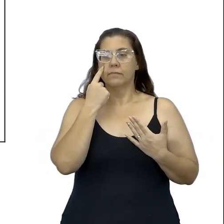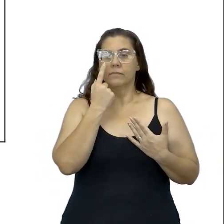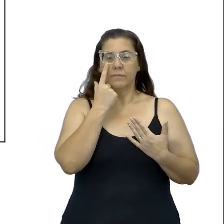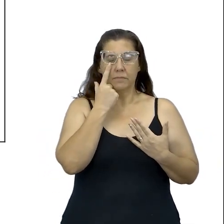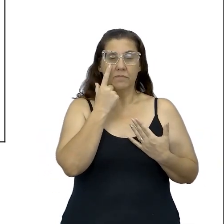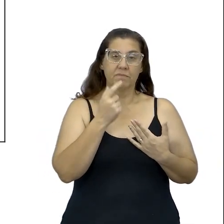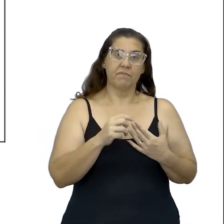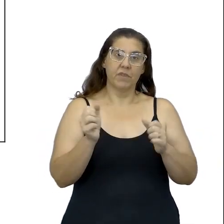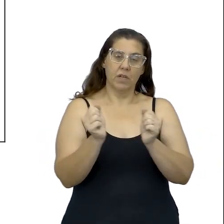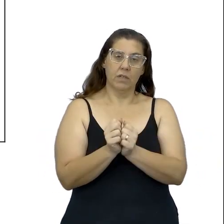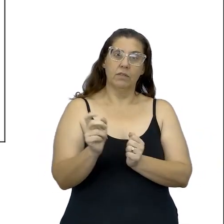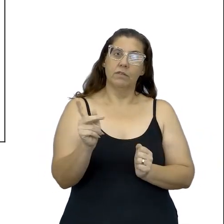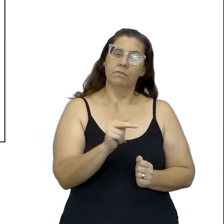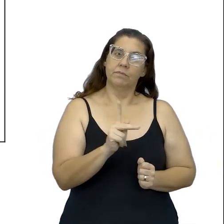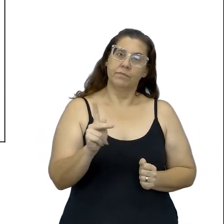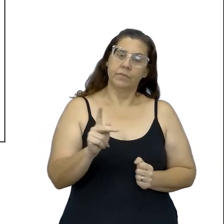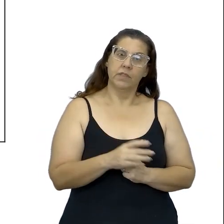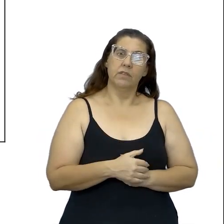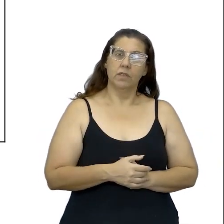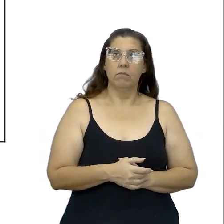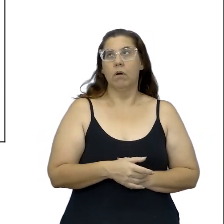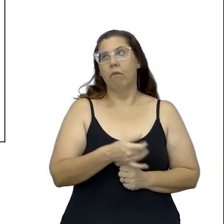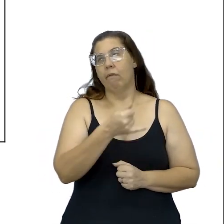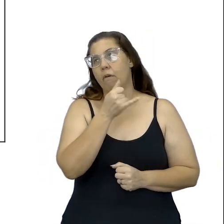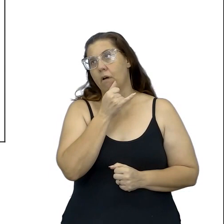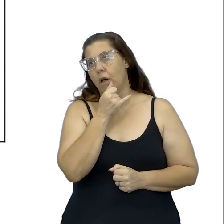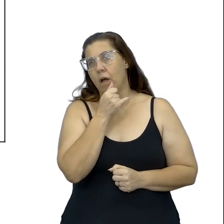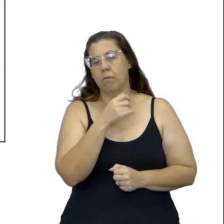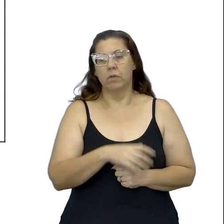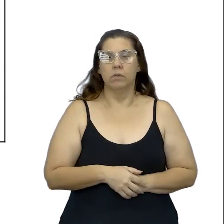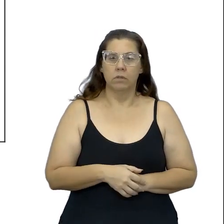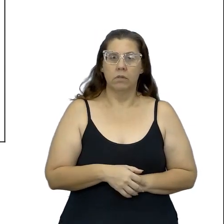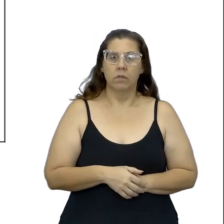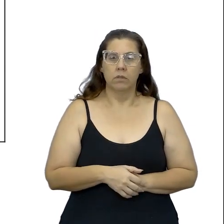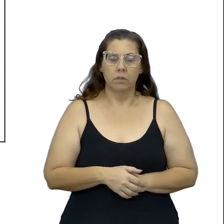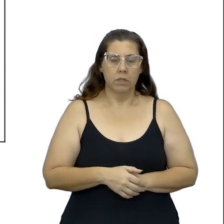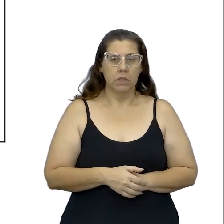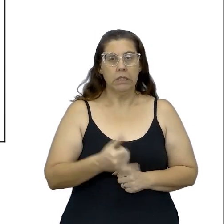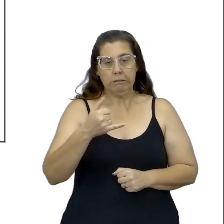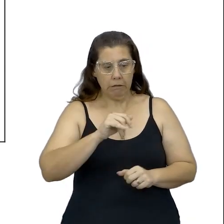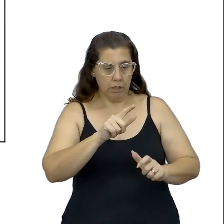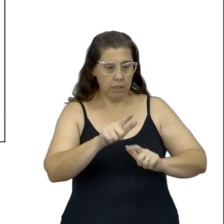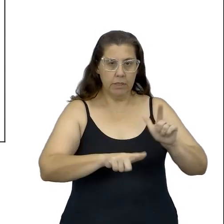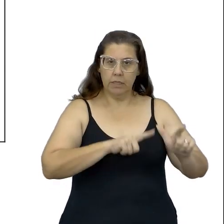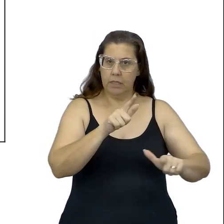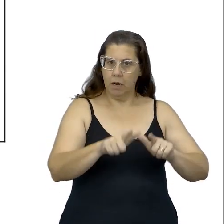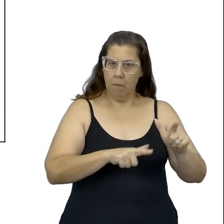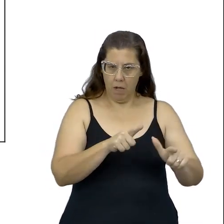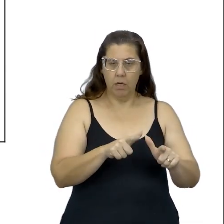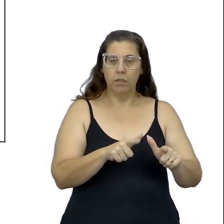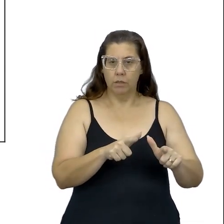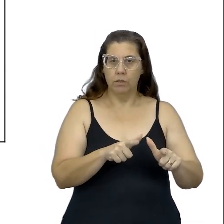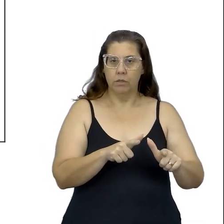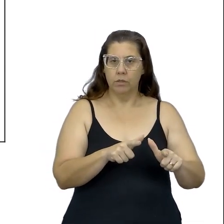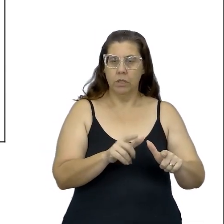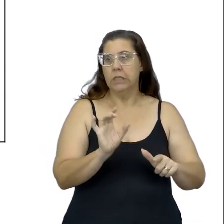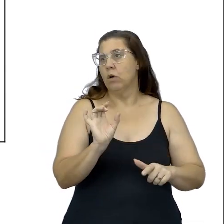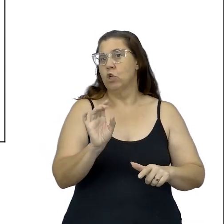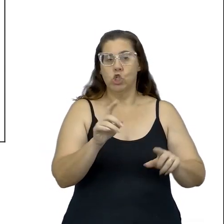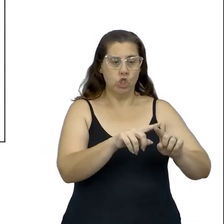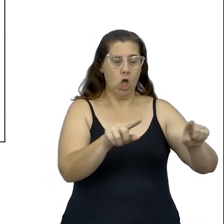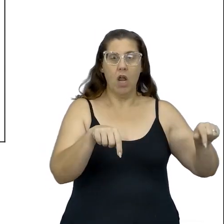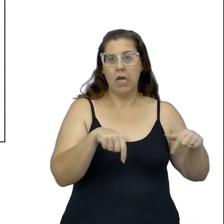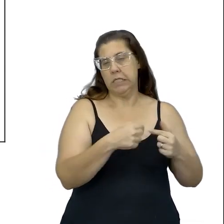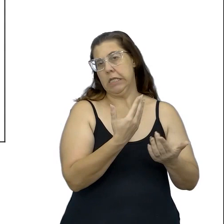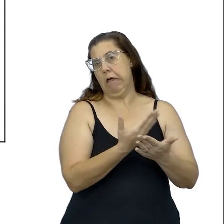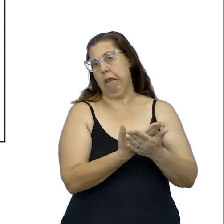Os professores podem verificar, por exemplo, a possibilidade dos trabalhos serem socializados não apenas na sala de